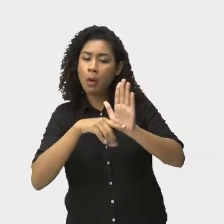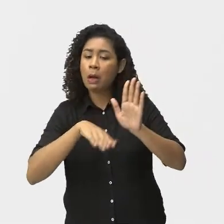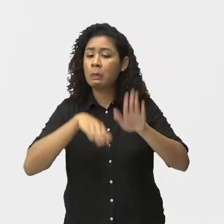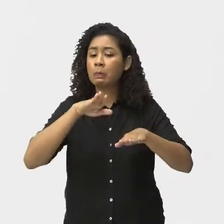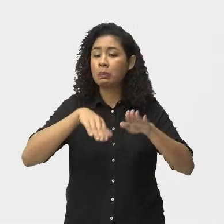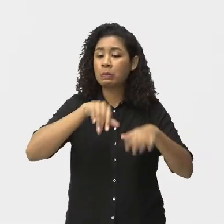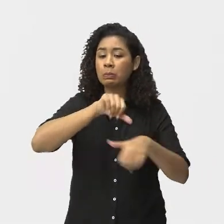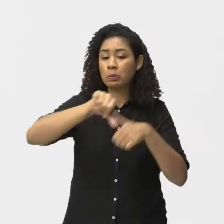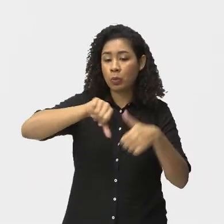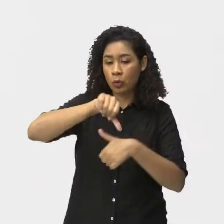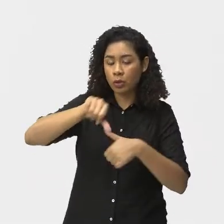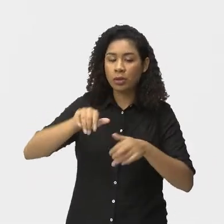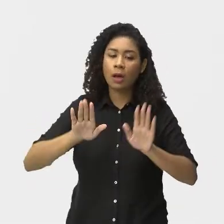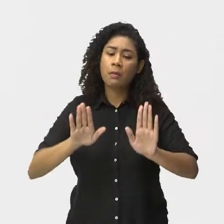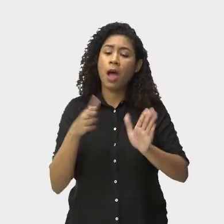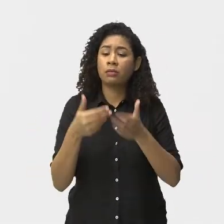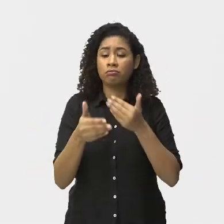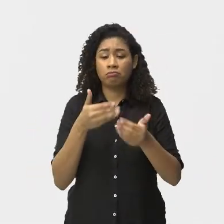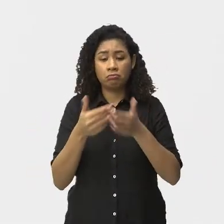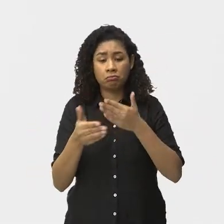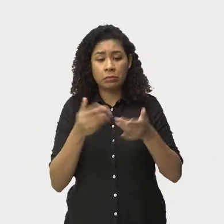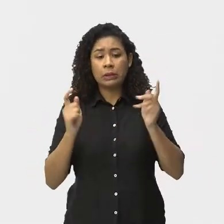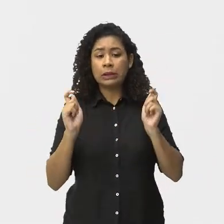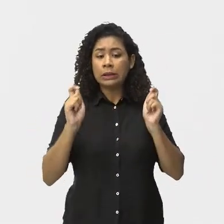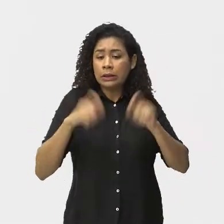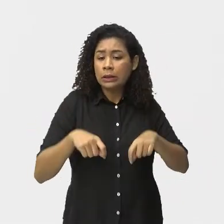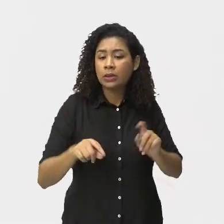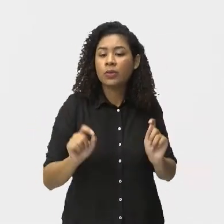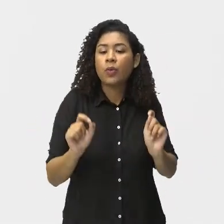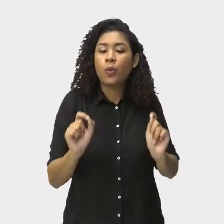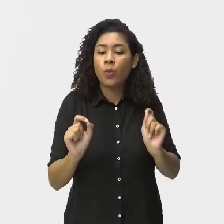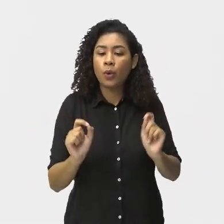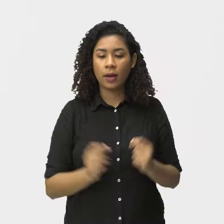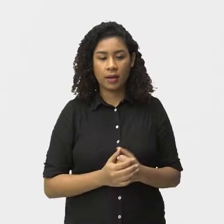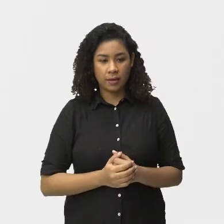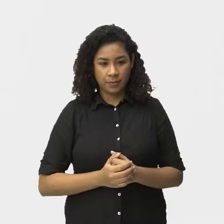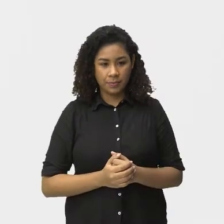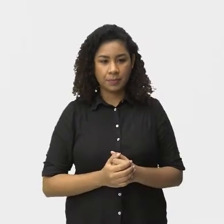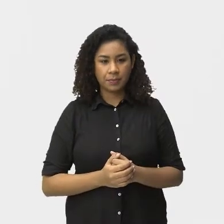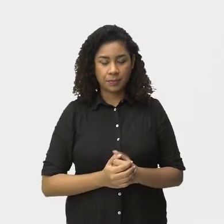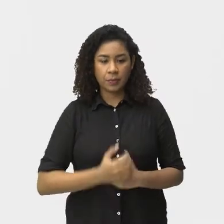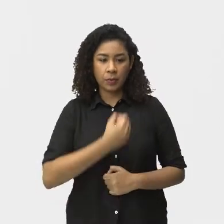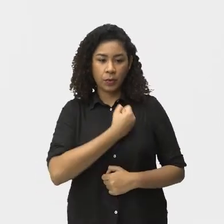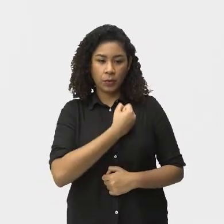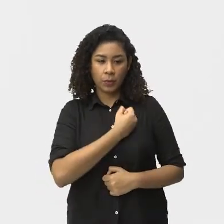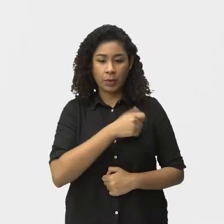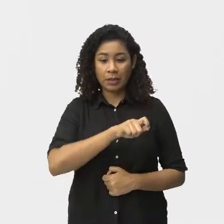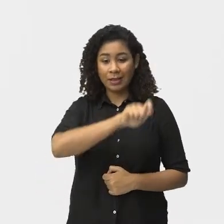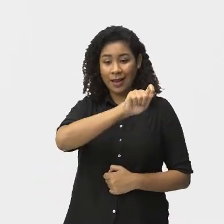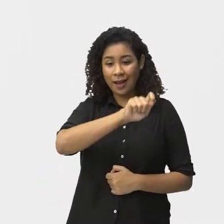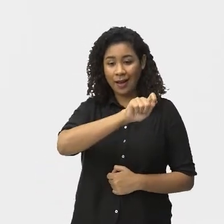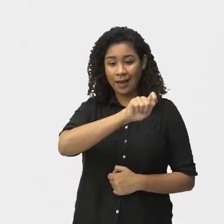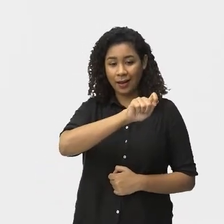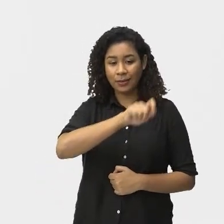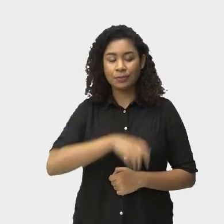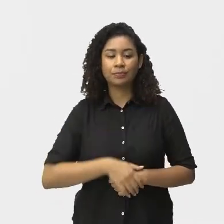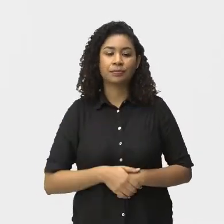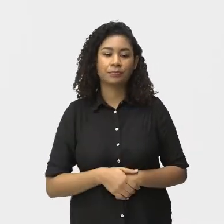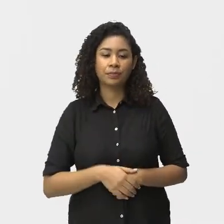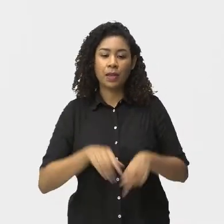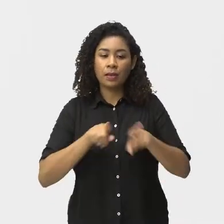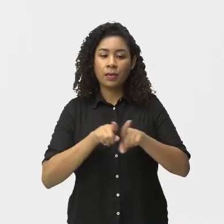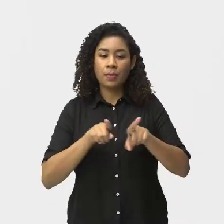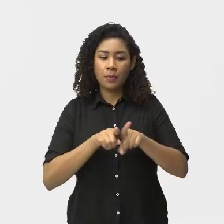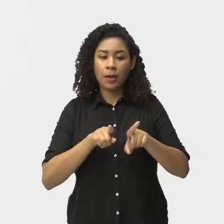né, mas independente desses sinais aí, nós teremos o valor de A, nós teremos o valor